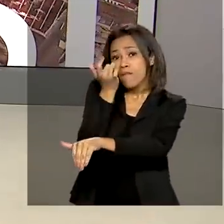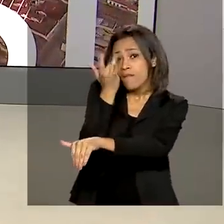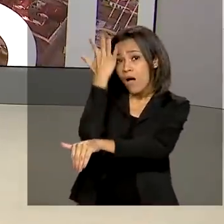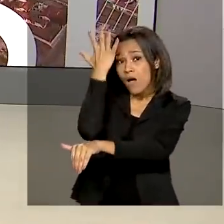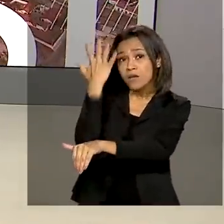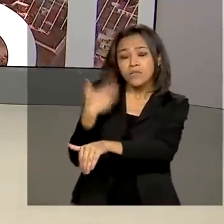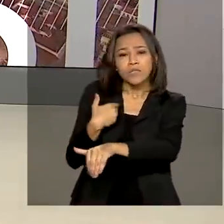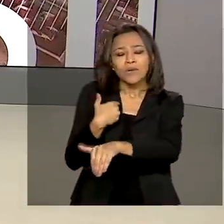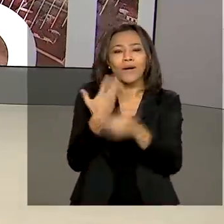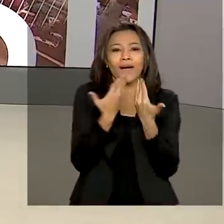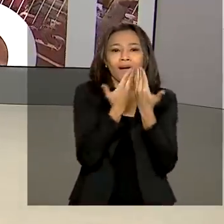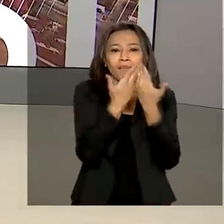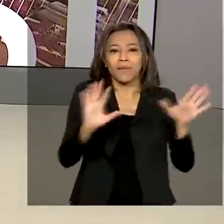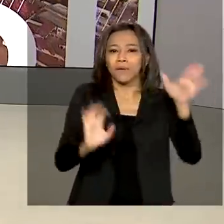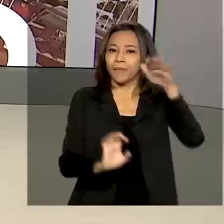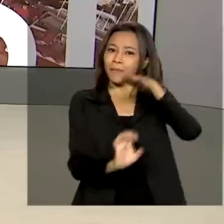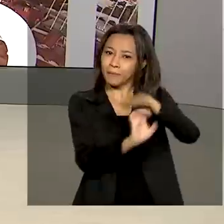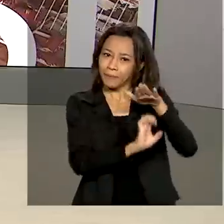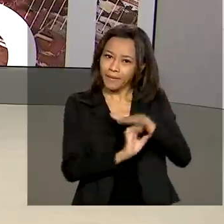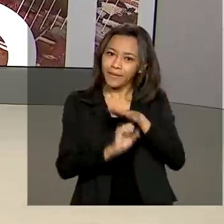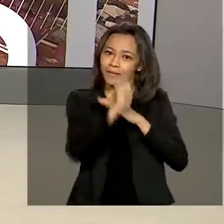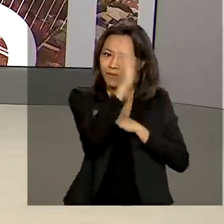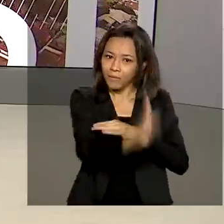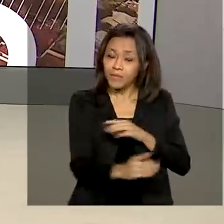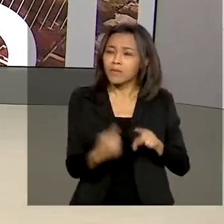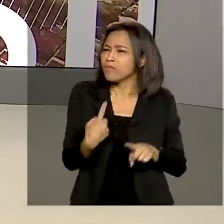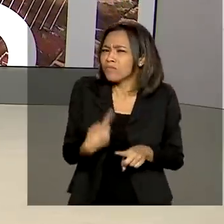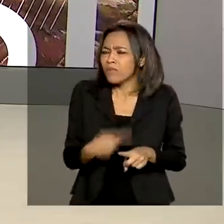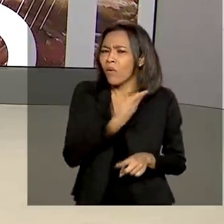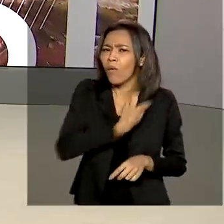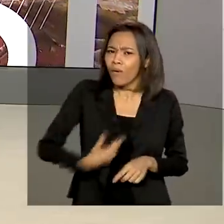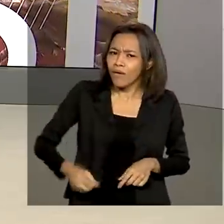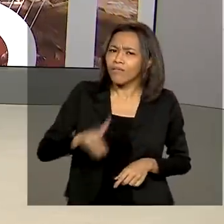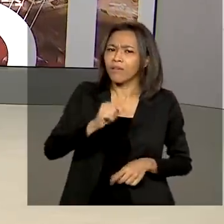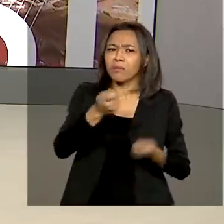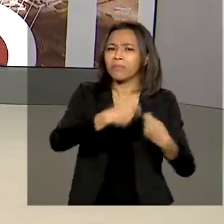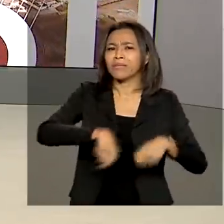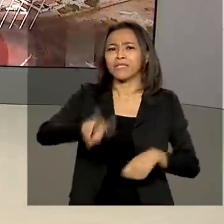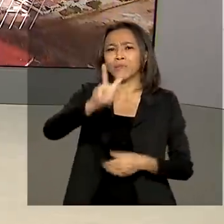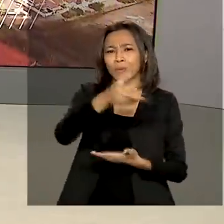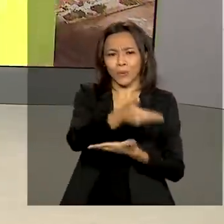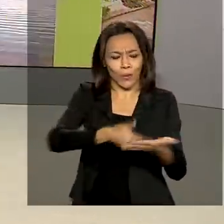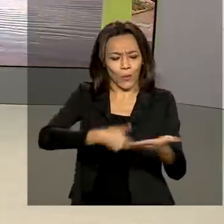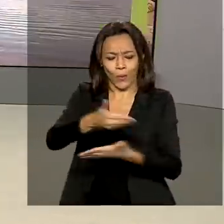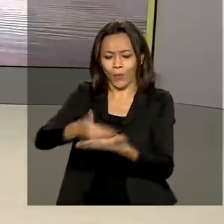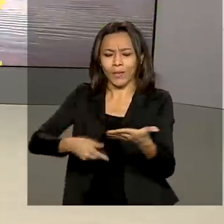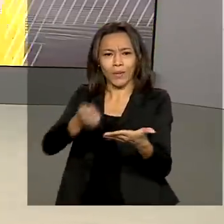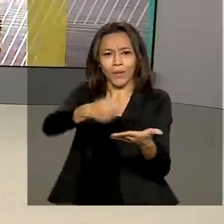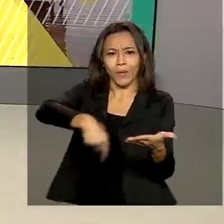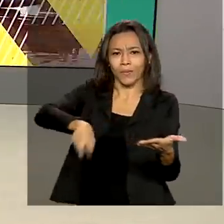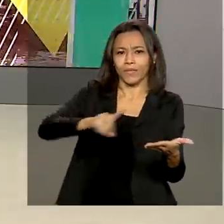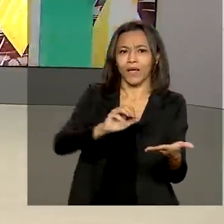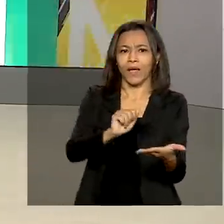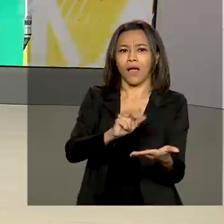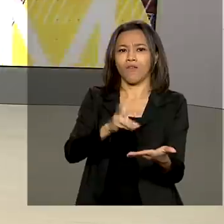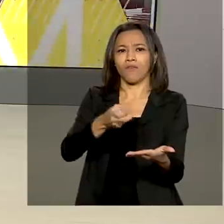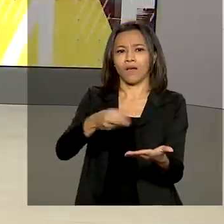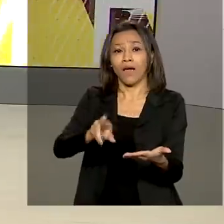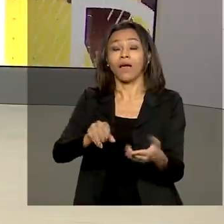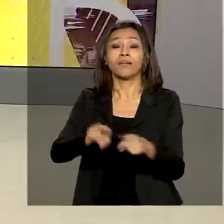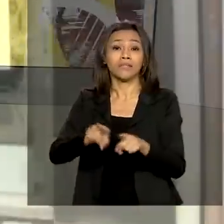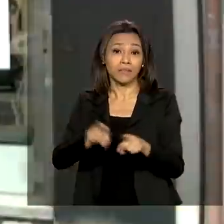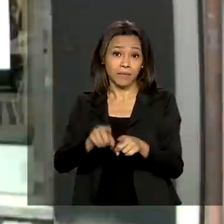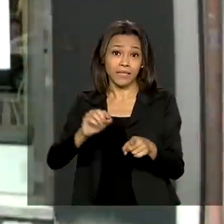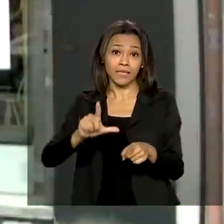um pequeno negócio no Brasil. Isso porque o governo vai dispensar alvarás e licenças para microempreendedores individuais.